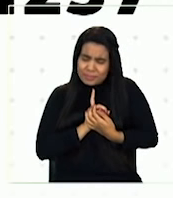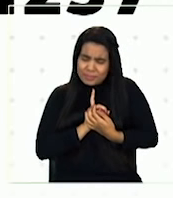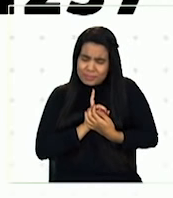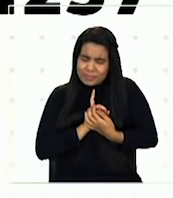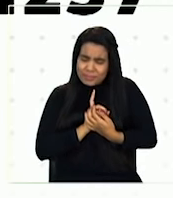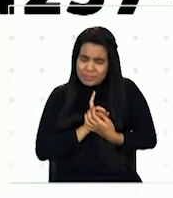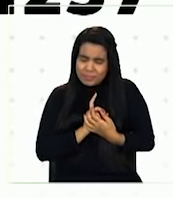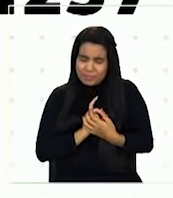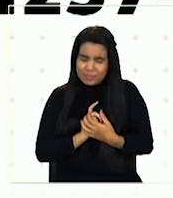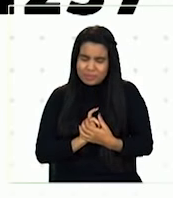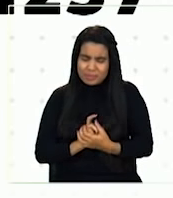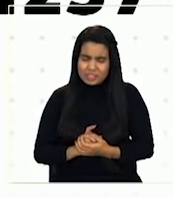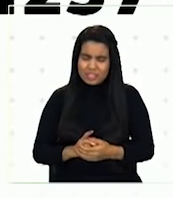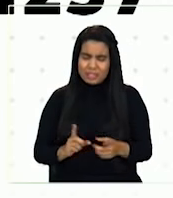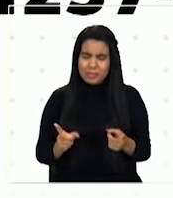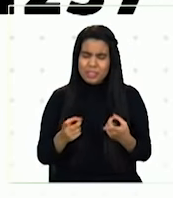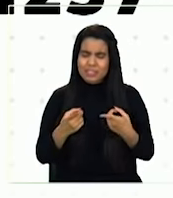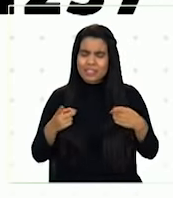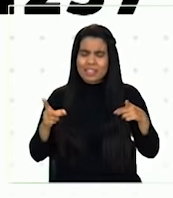meu.